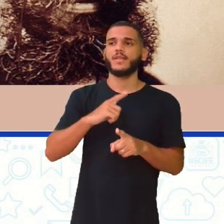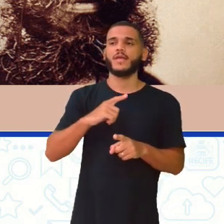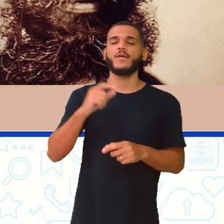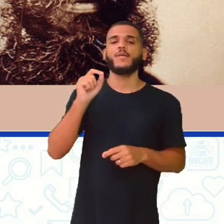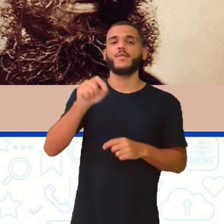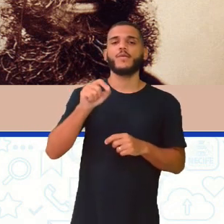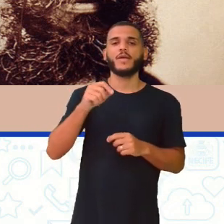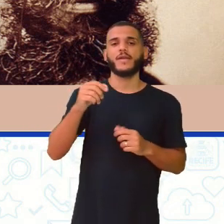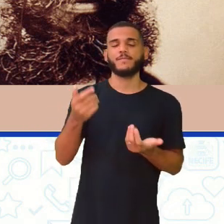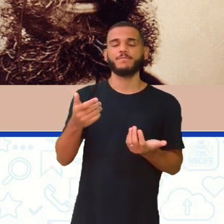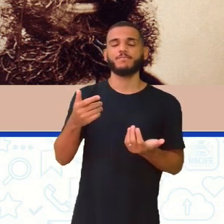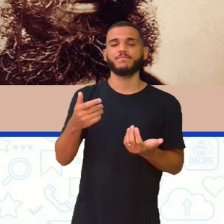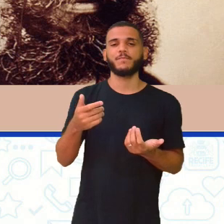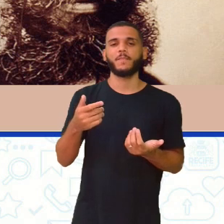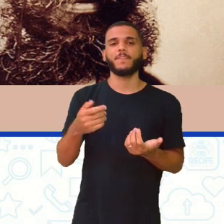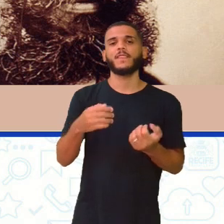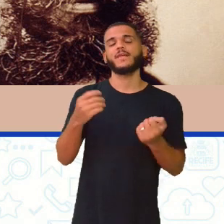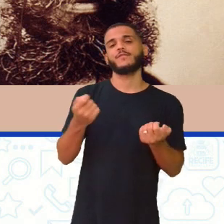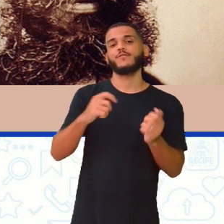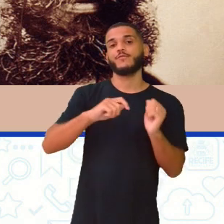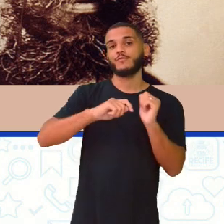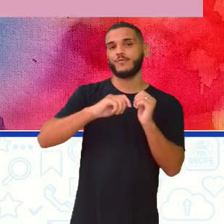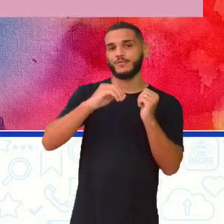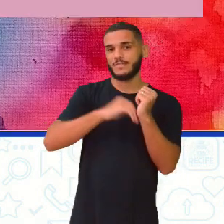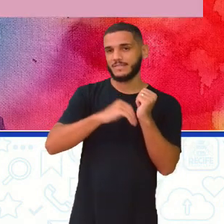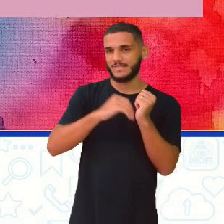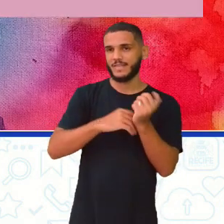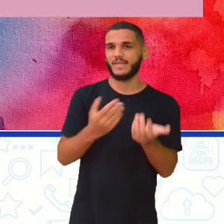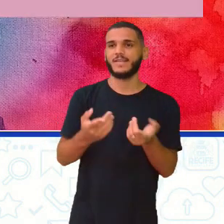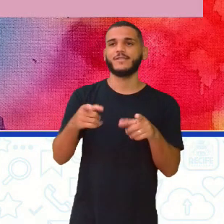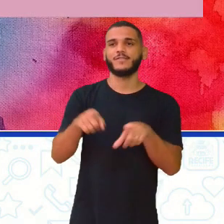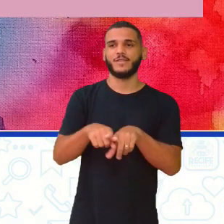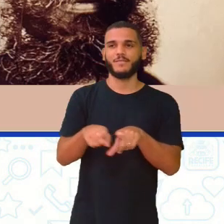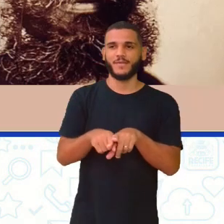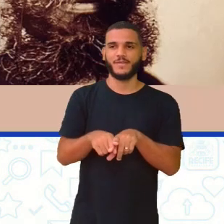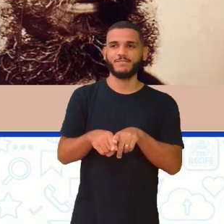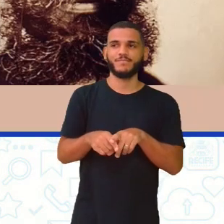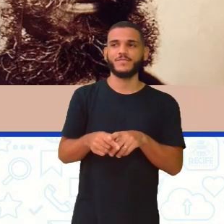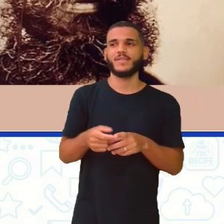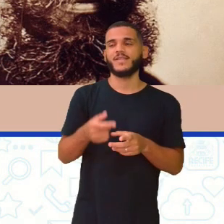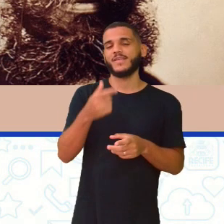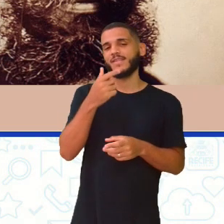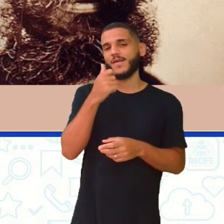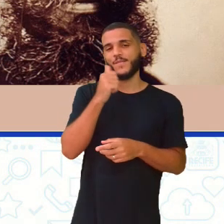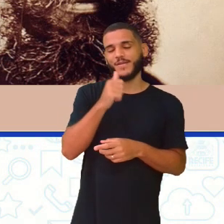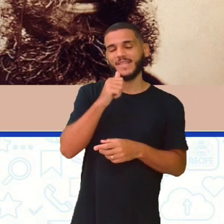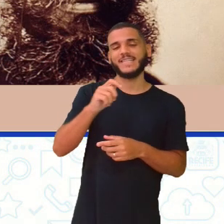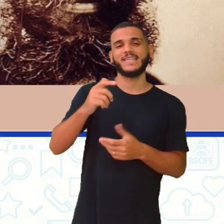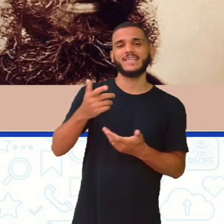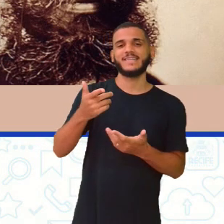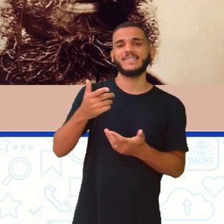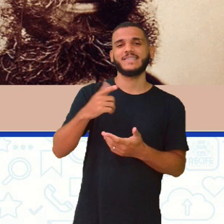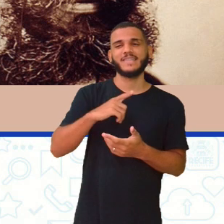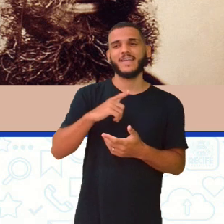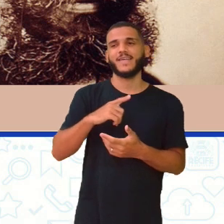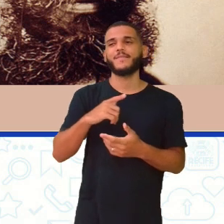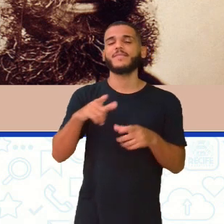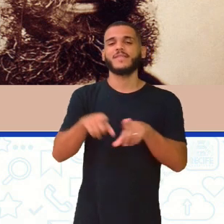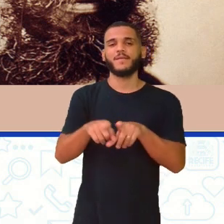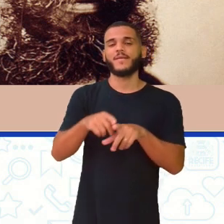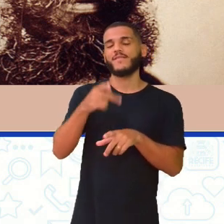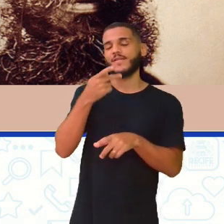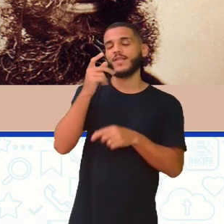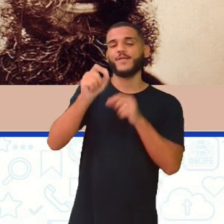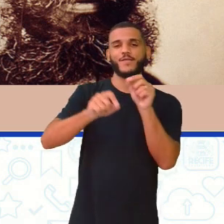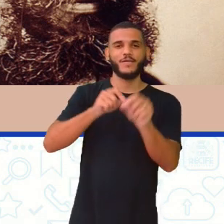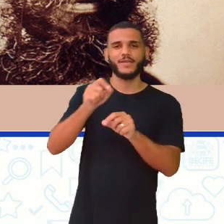é Capitu traiu ou não traiu Bentinho. E a gente tem também... Ah, pronto, era esse. Mas eu também falei de quem? De Castro